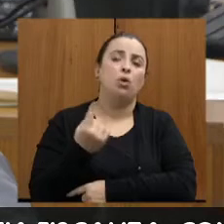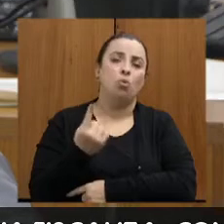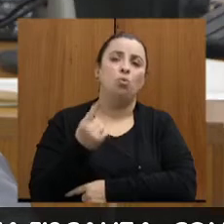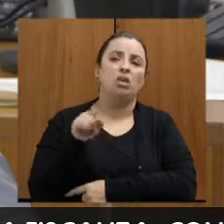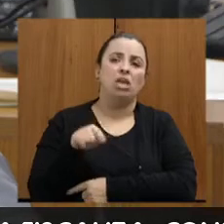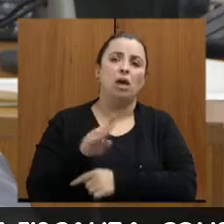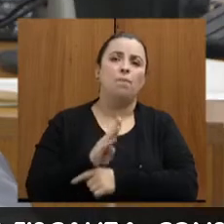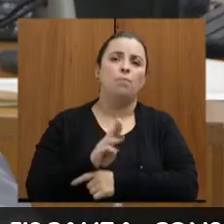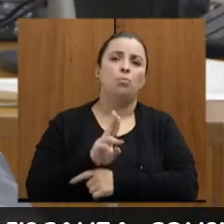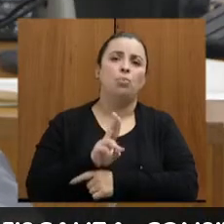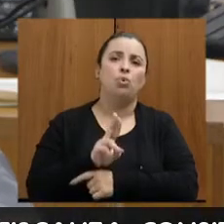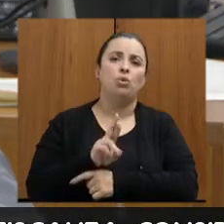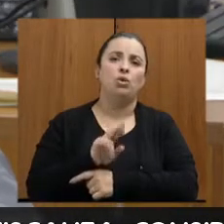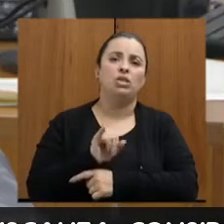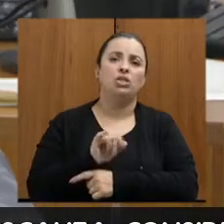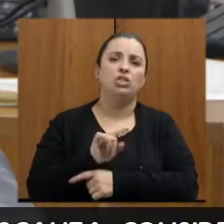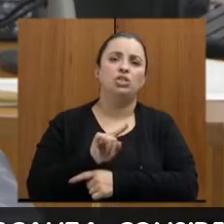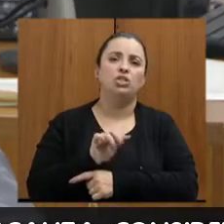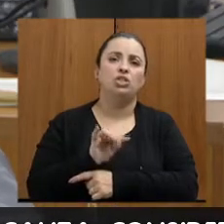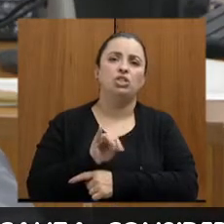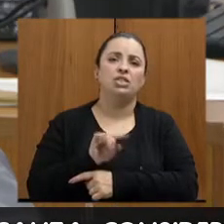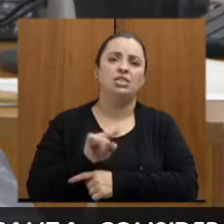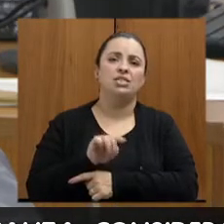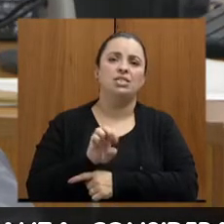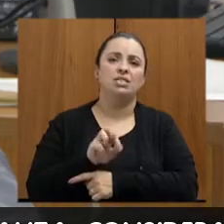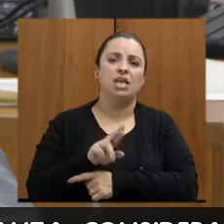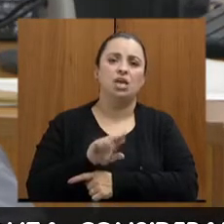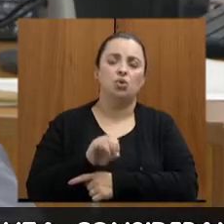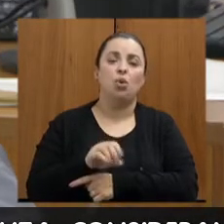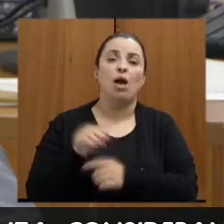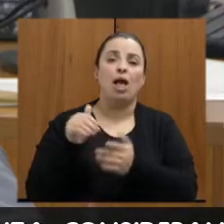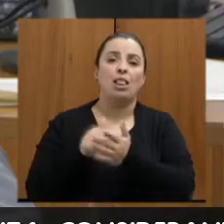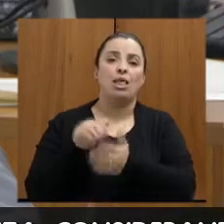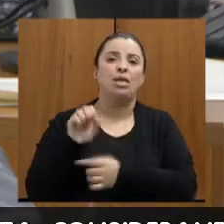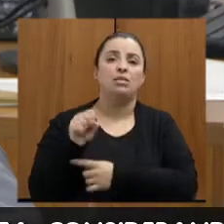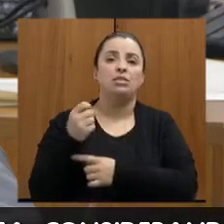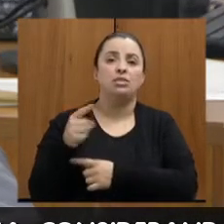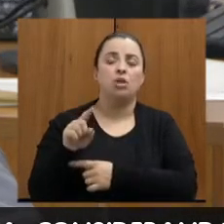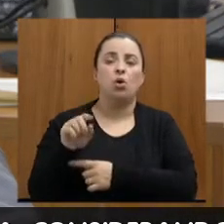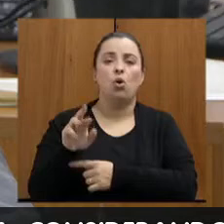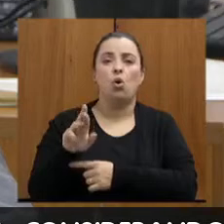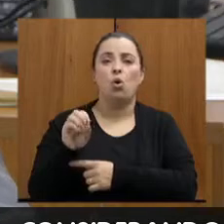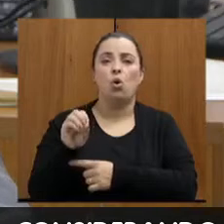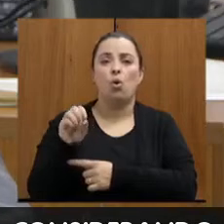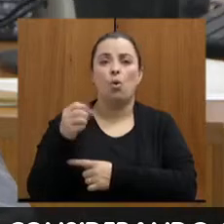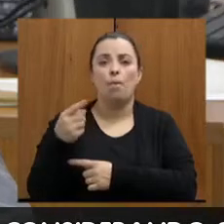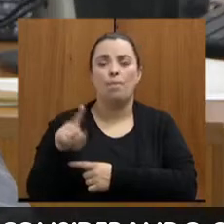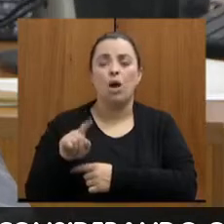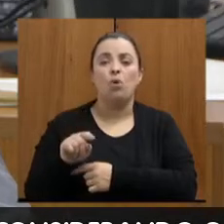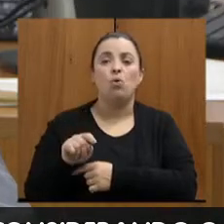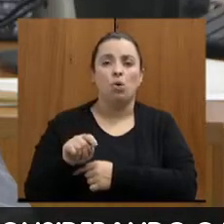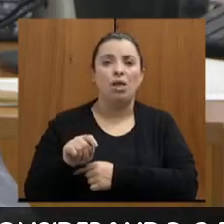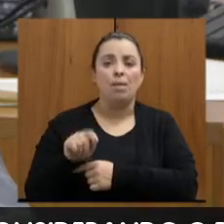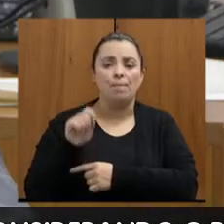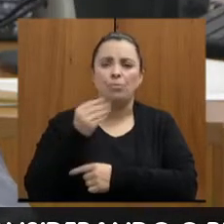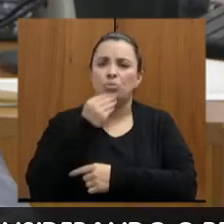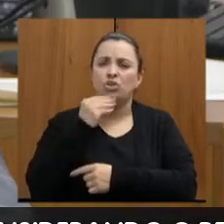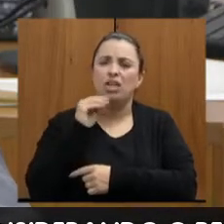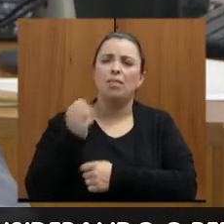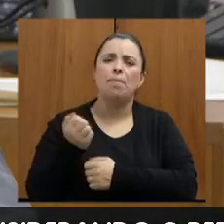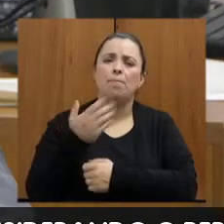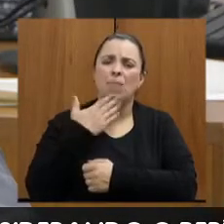para também ver se é pode dar uma melhoria os empresários lá tem muitos é